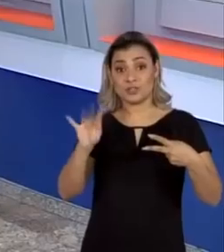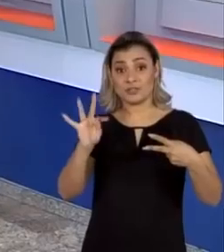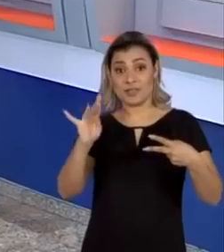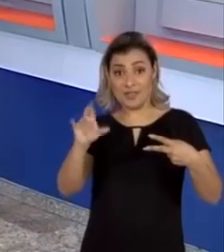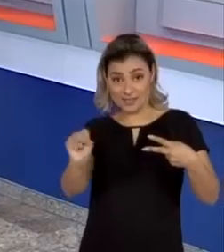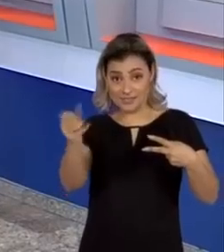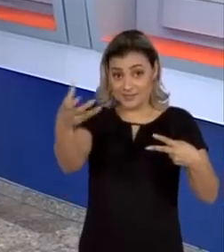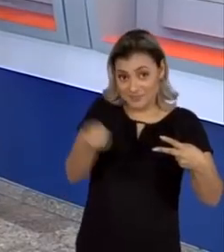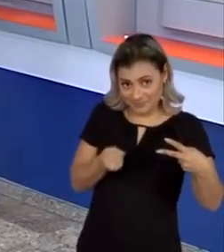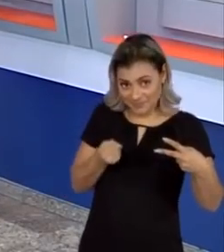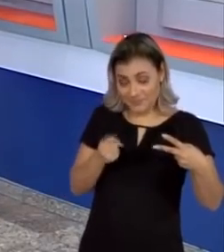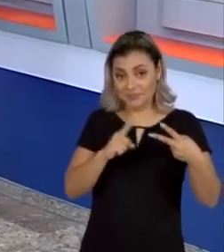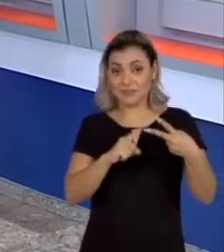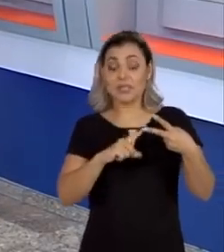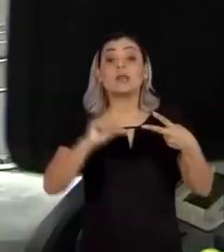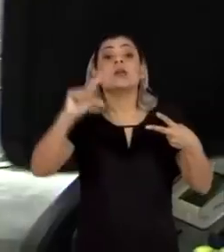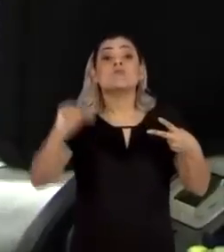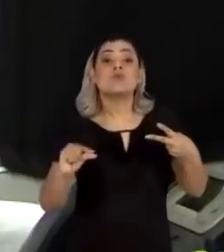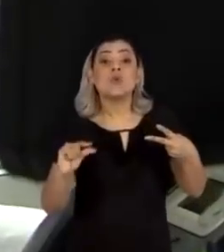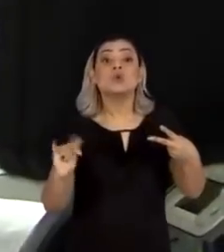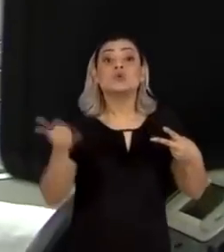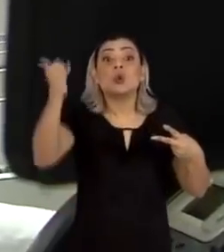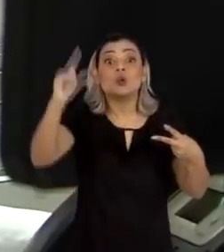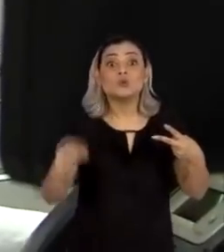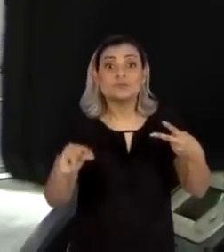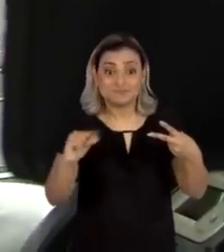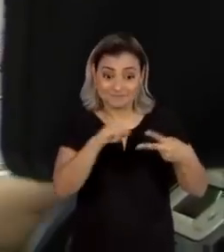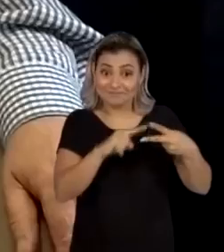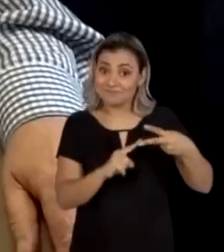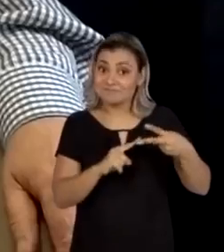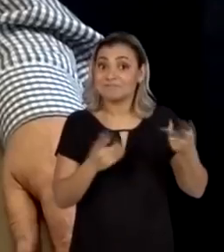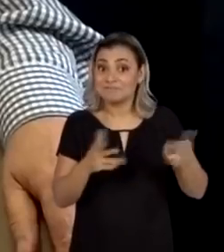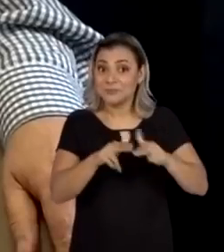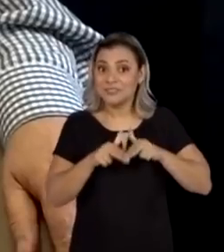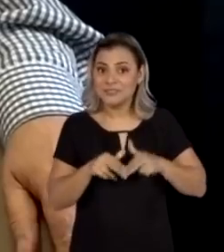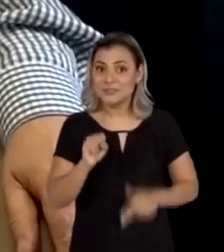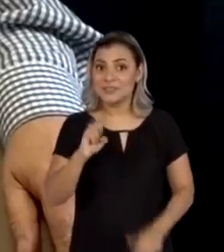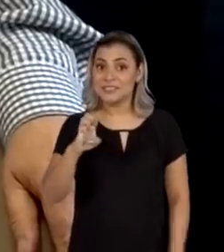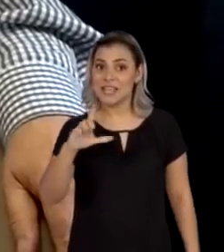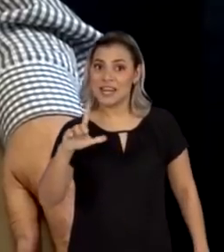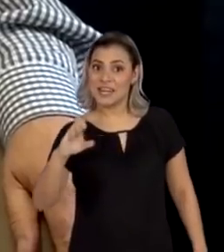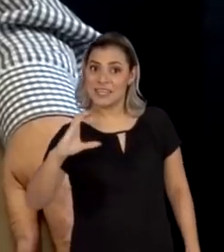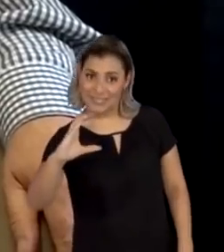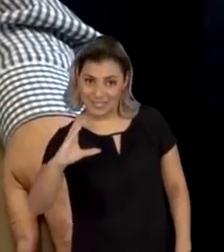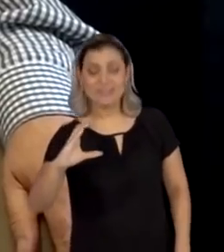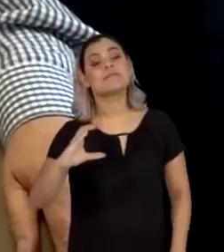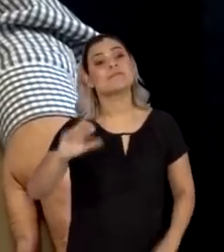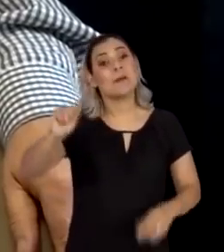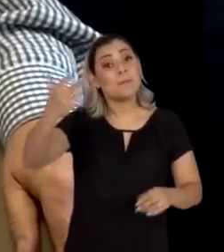para os trabalhadores e a redução na taxa básica de juros, a Selic. Com a queda da taxa Selic